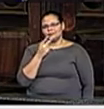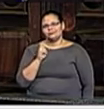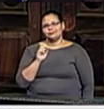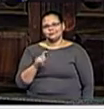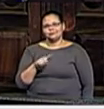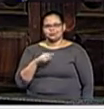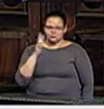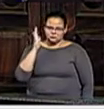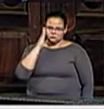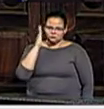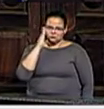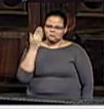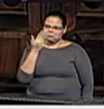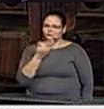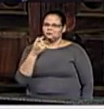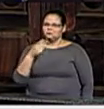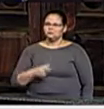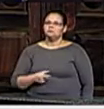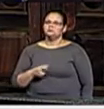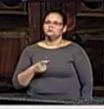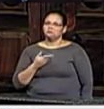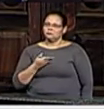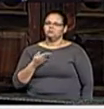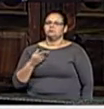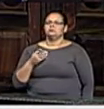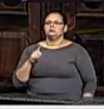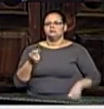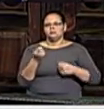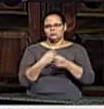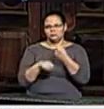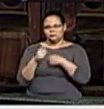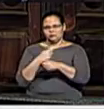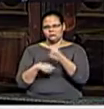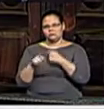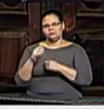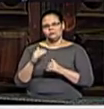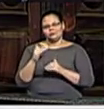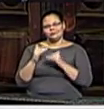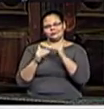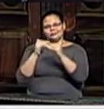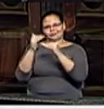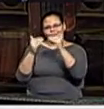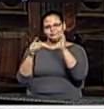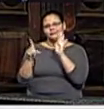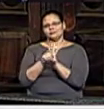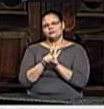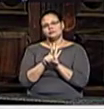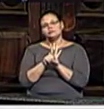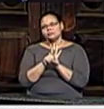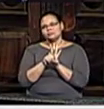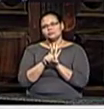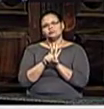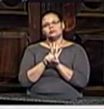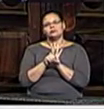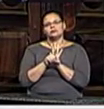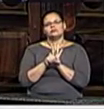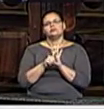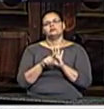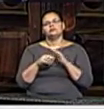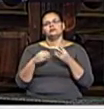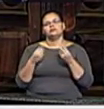Eu sei que Vossa Excelência administra o processo legislativo como